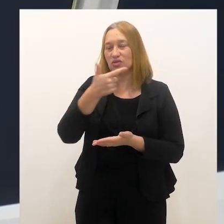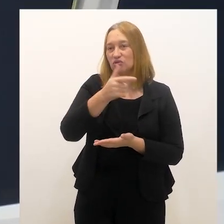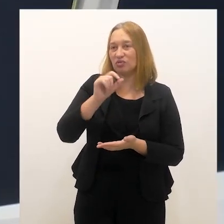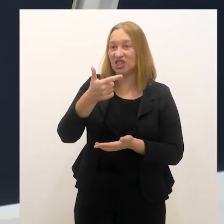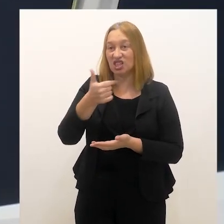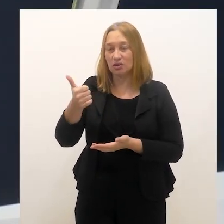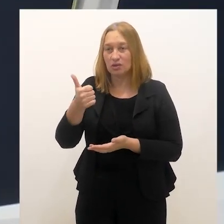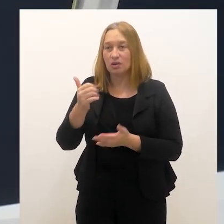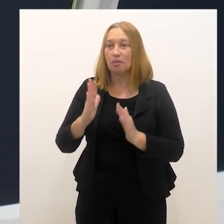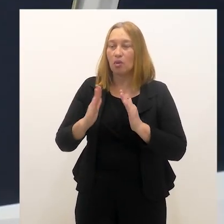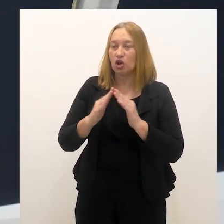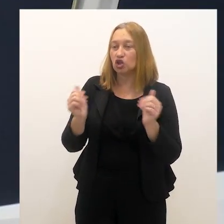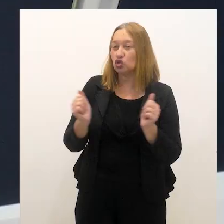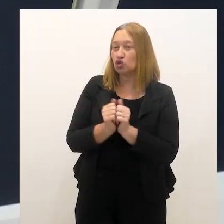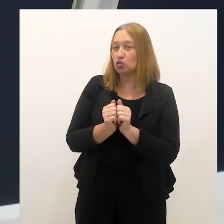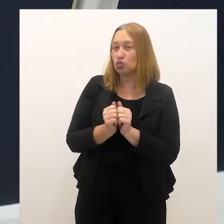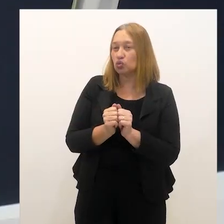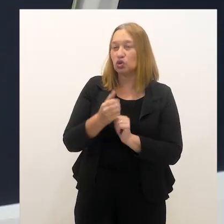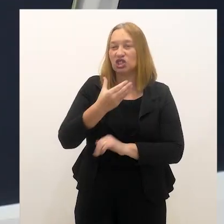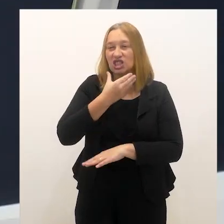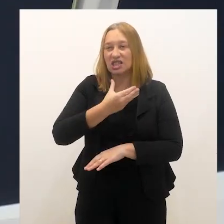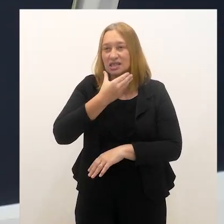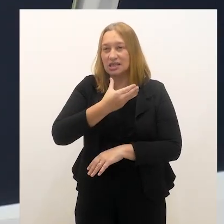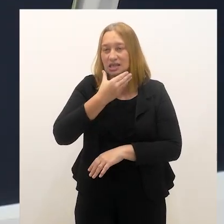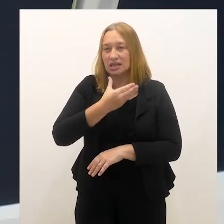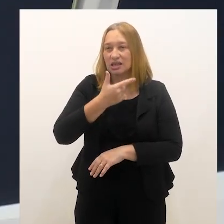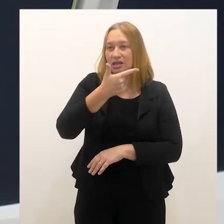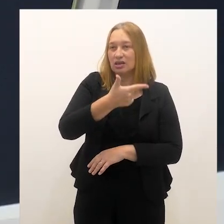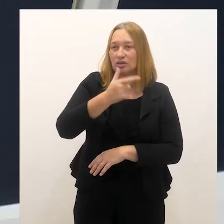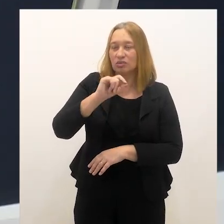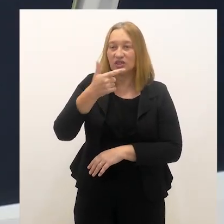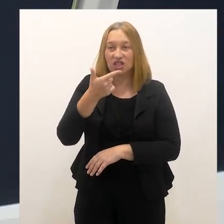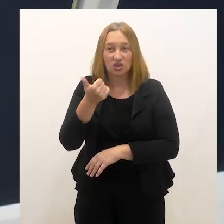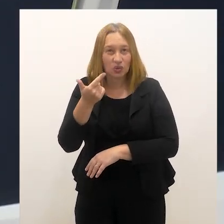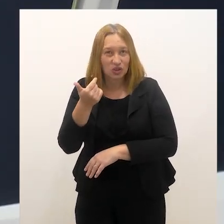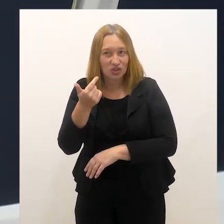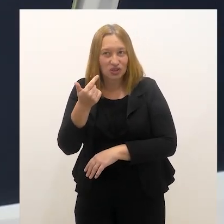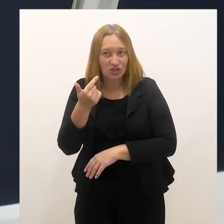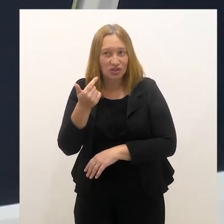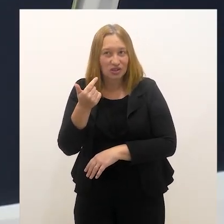e estamos morando juntos desde dezembro de 22.